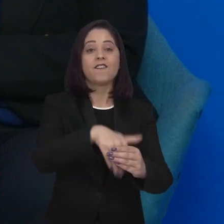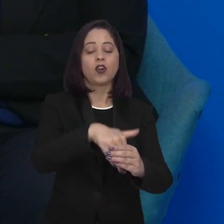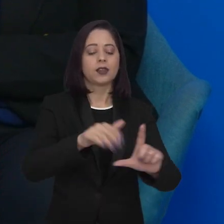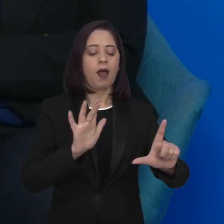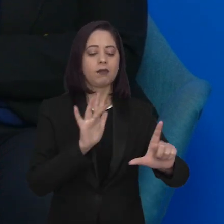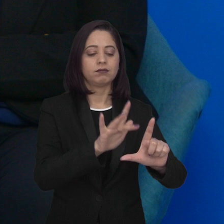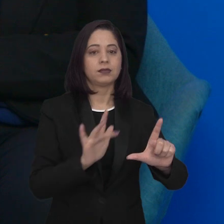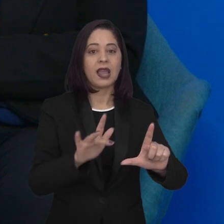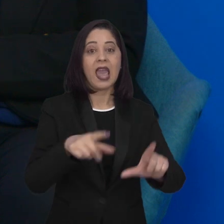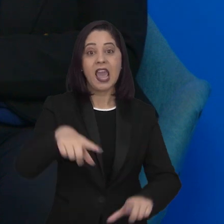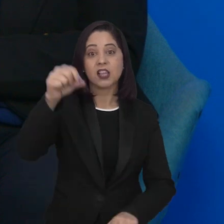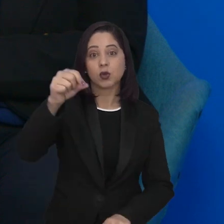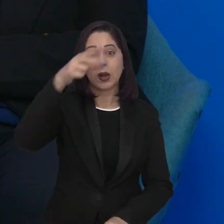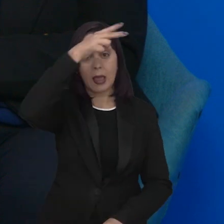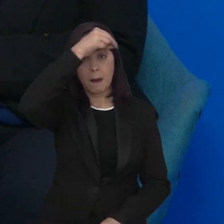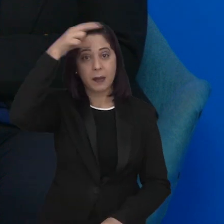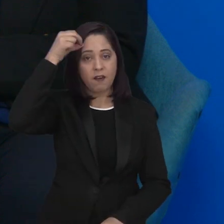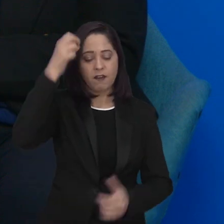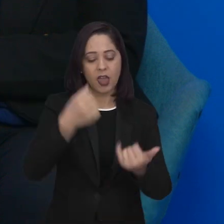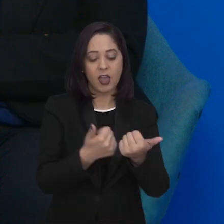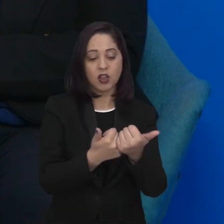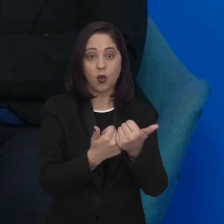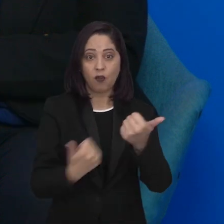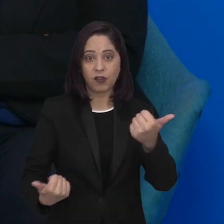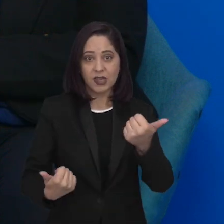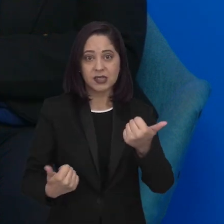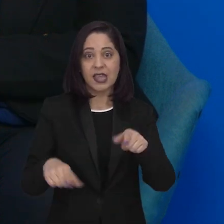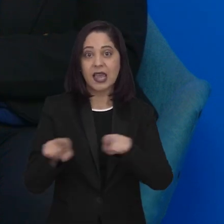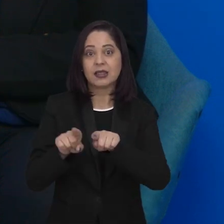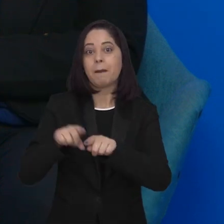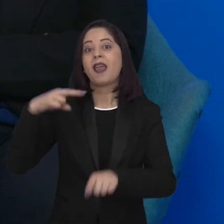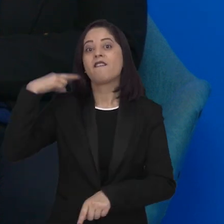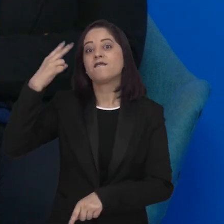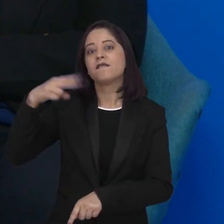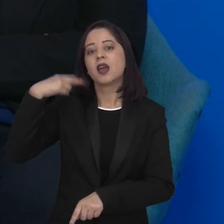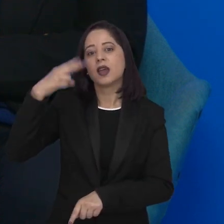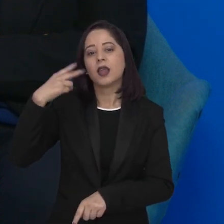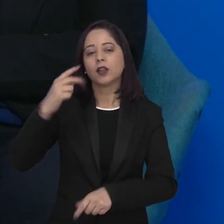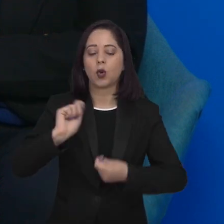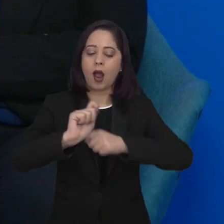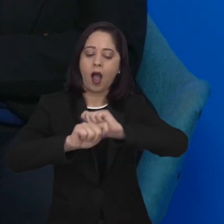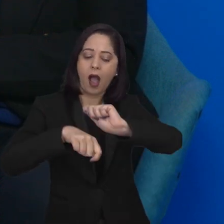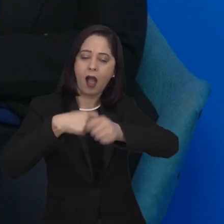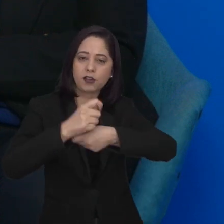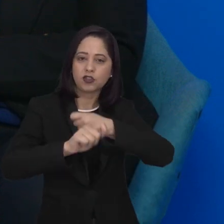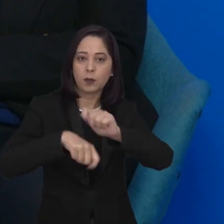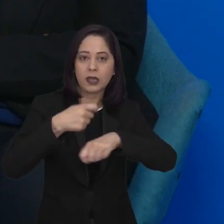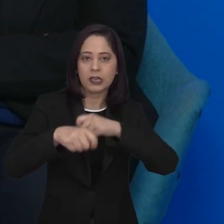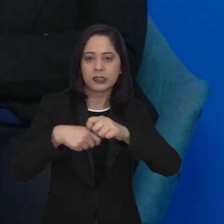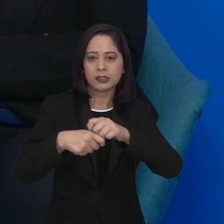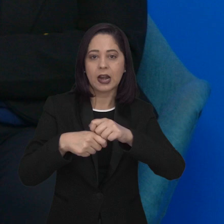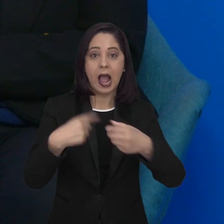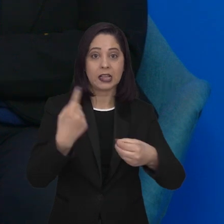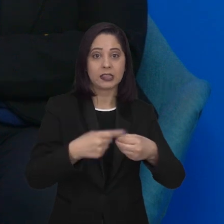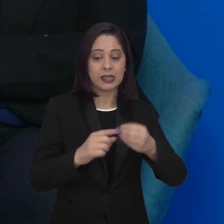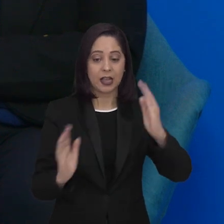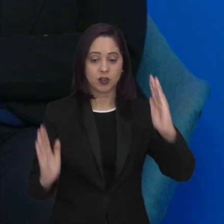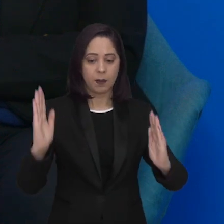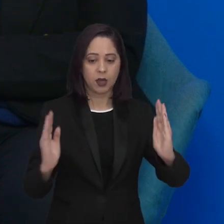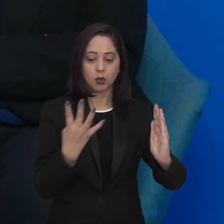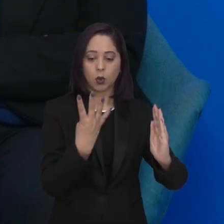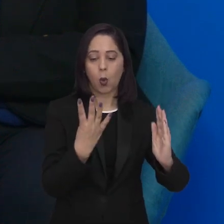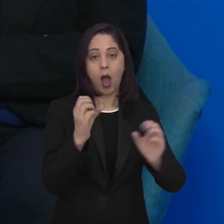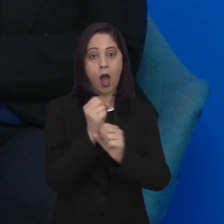dessa vez para escolher o prefeito, o vice-prefeito e os vereadores que estarão à frente da cidade nos próximos 4